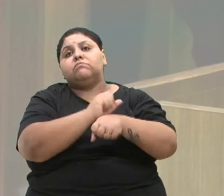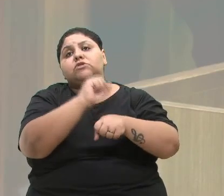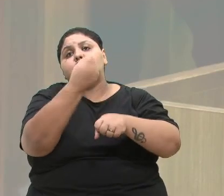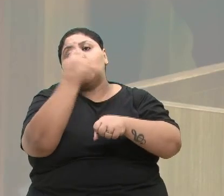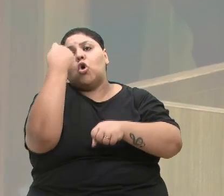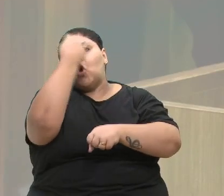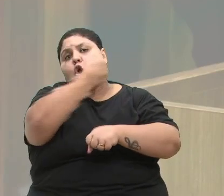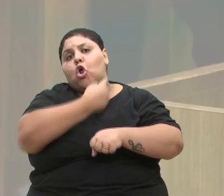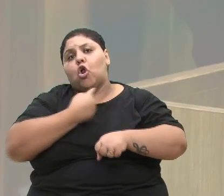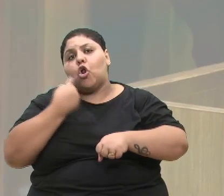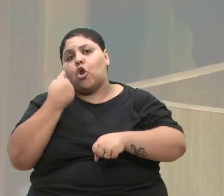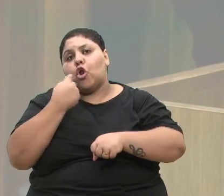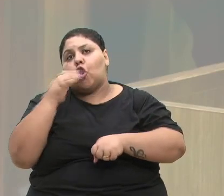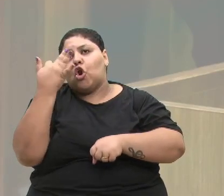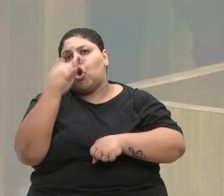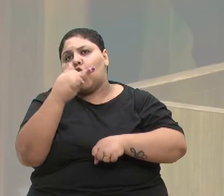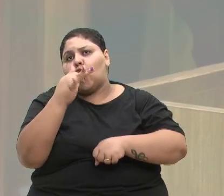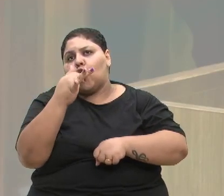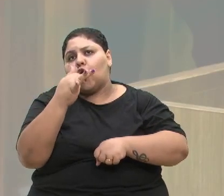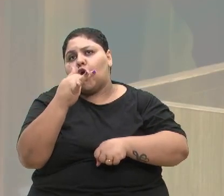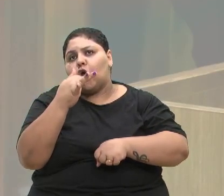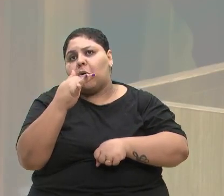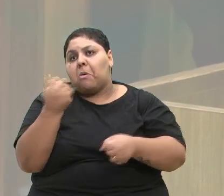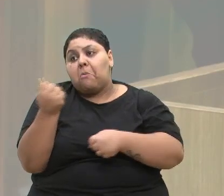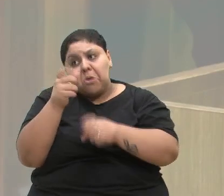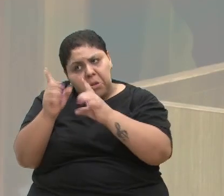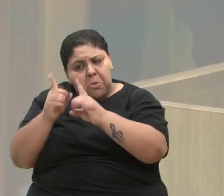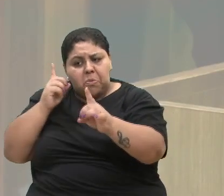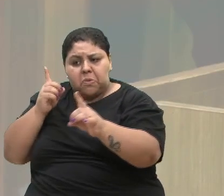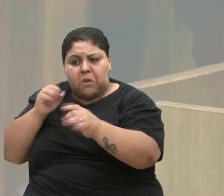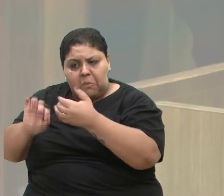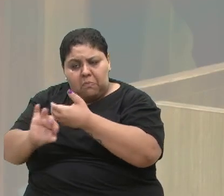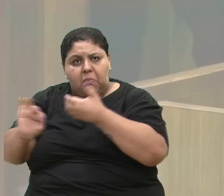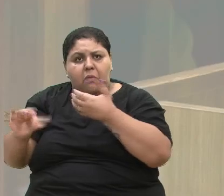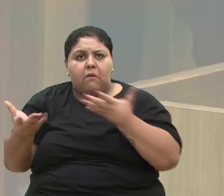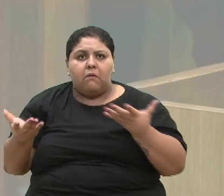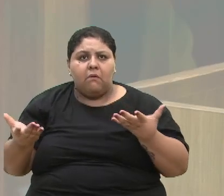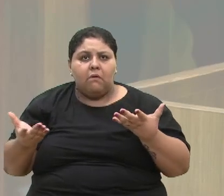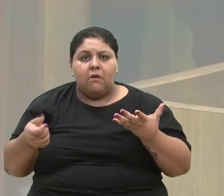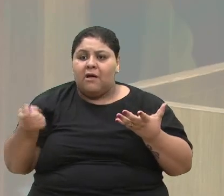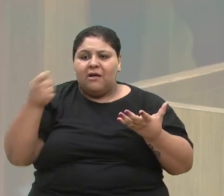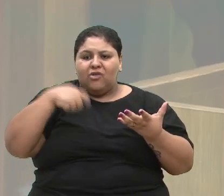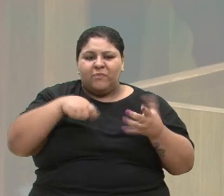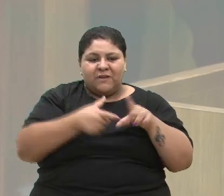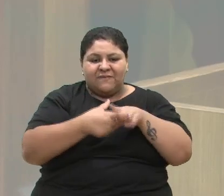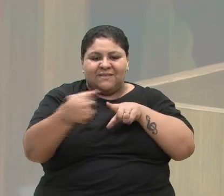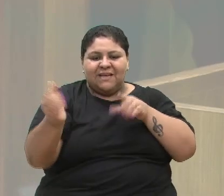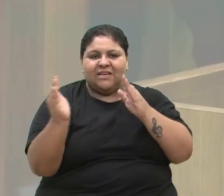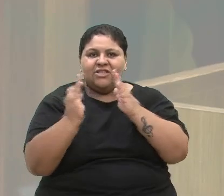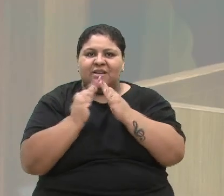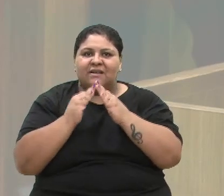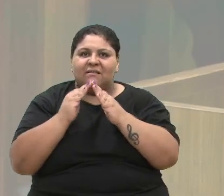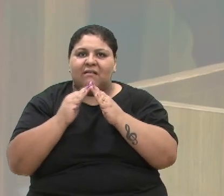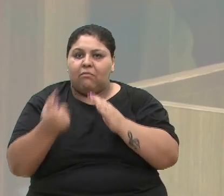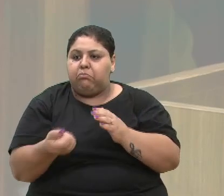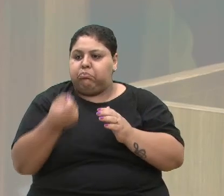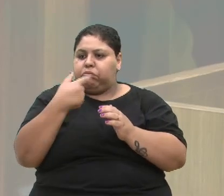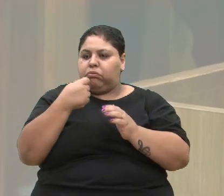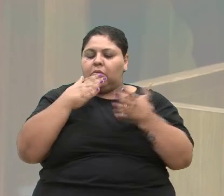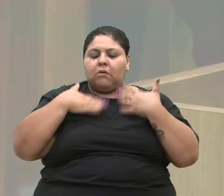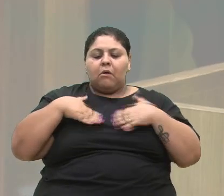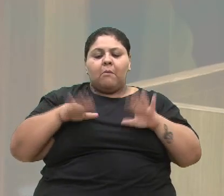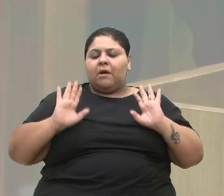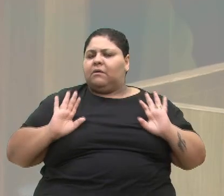estava com dor no braço. Não podia ter sido consultada online? Não saía de dentro de casa? Recebia o remédio, o calmante, aquilo que